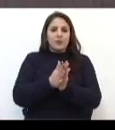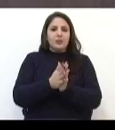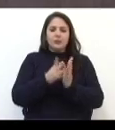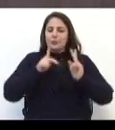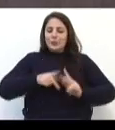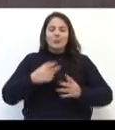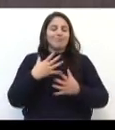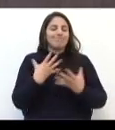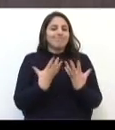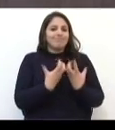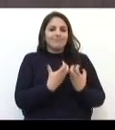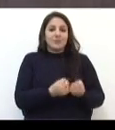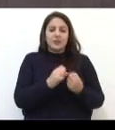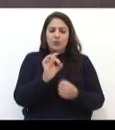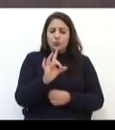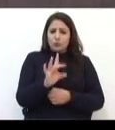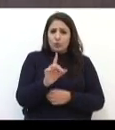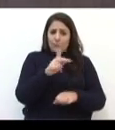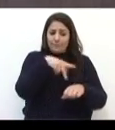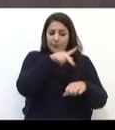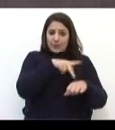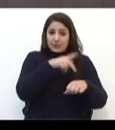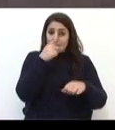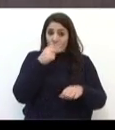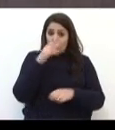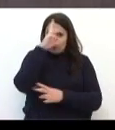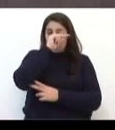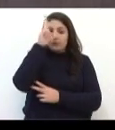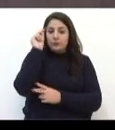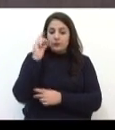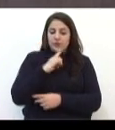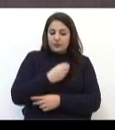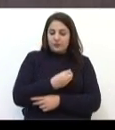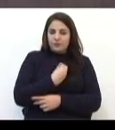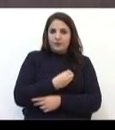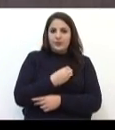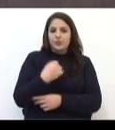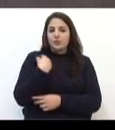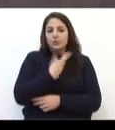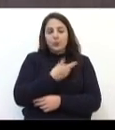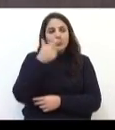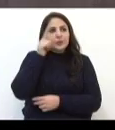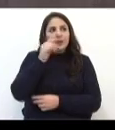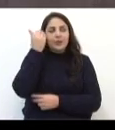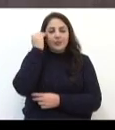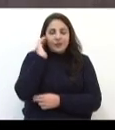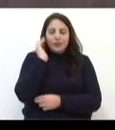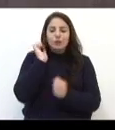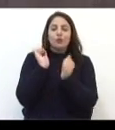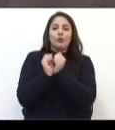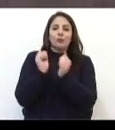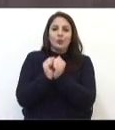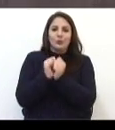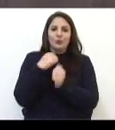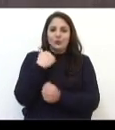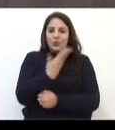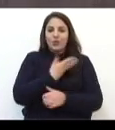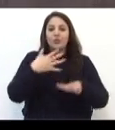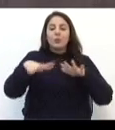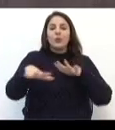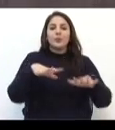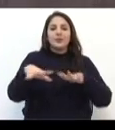de intolerância que não só o país como o nosso município vive, que nos entenda, e venha juntamente